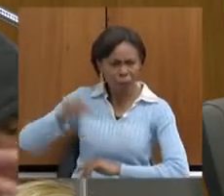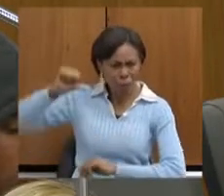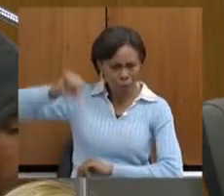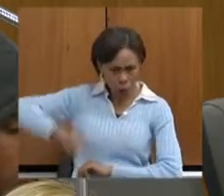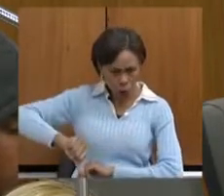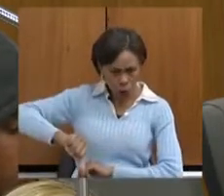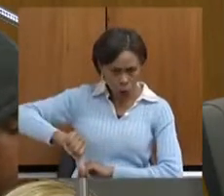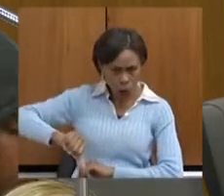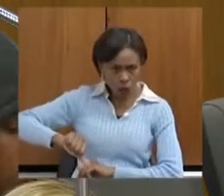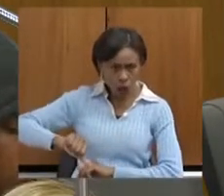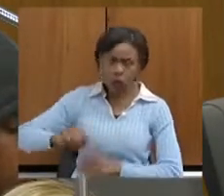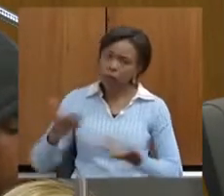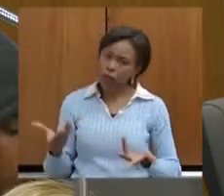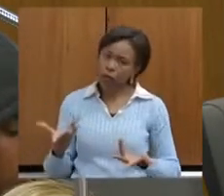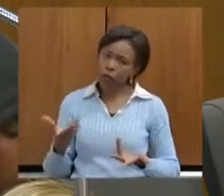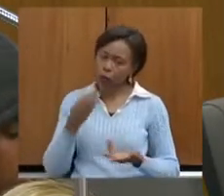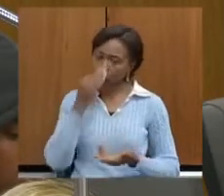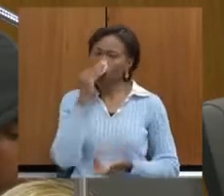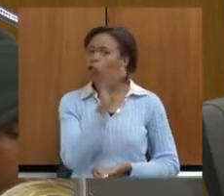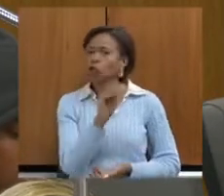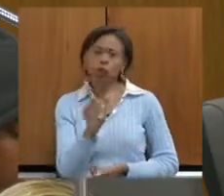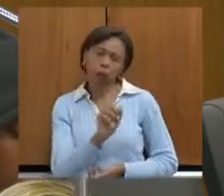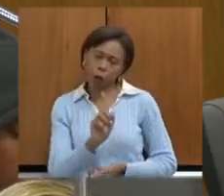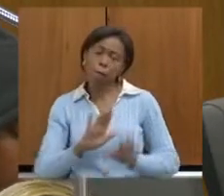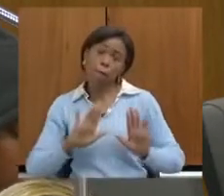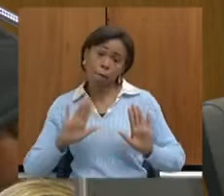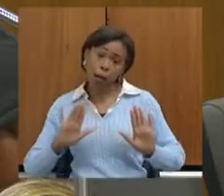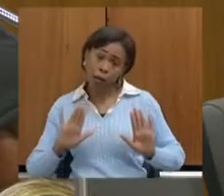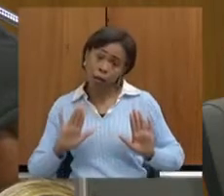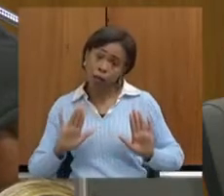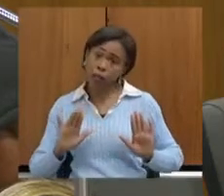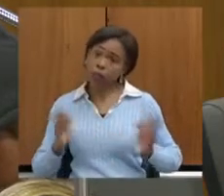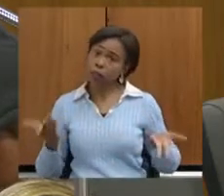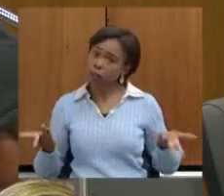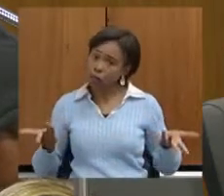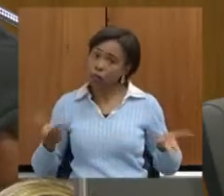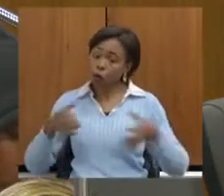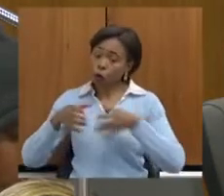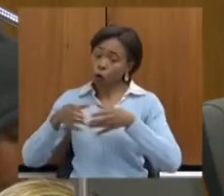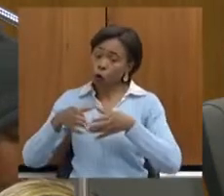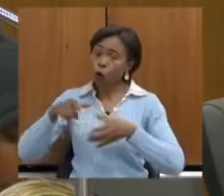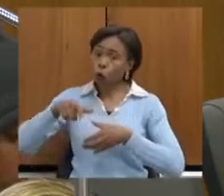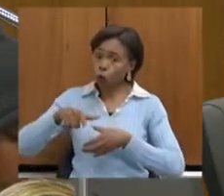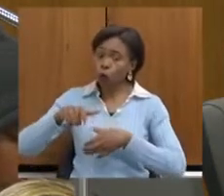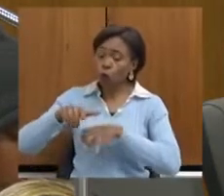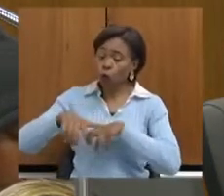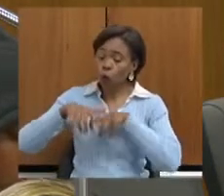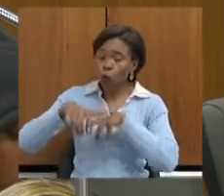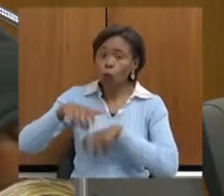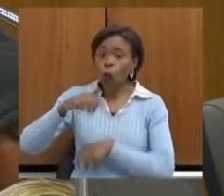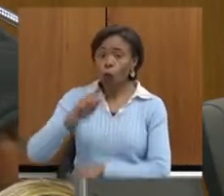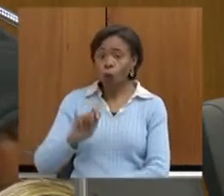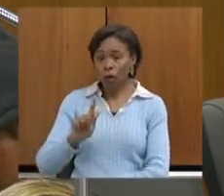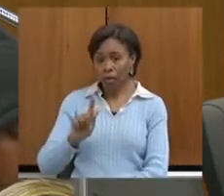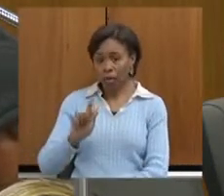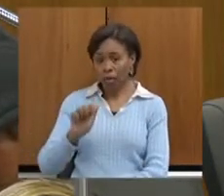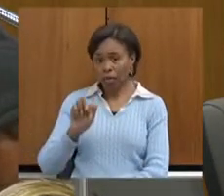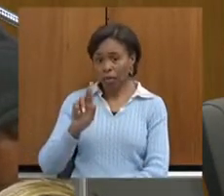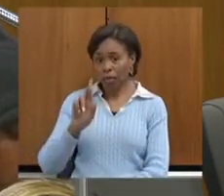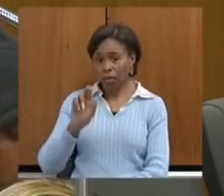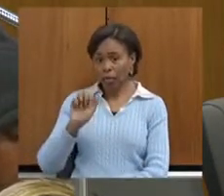quero que desmereçam de um ninguém não né mas eu acho que os garimpeiros também tem uma prioridade